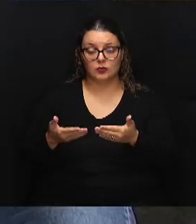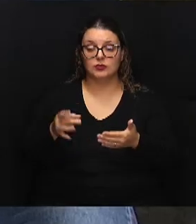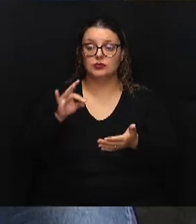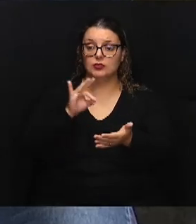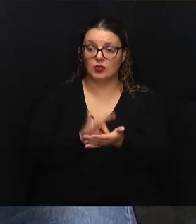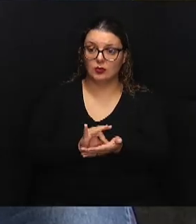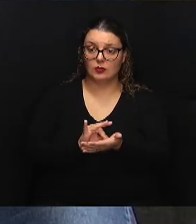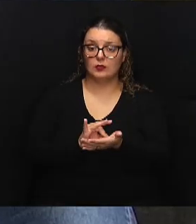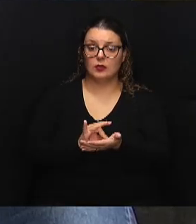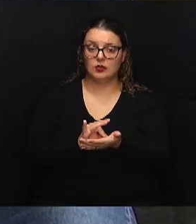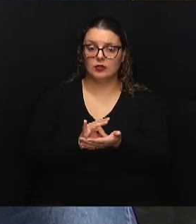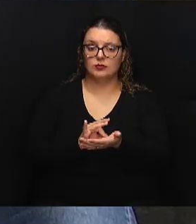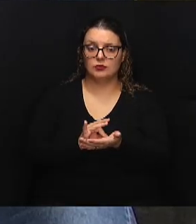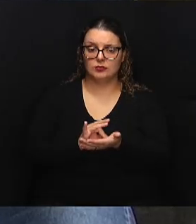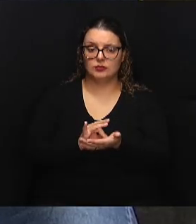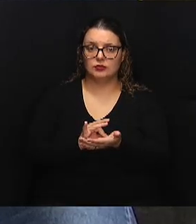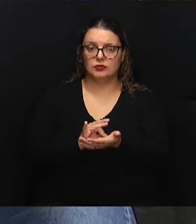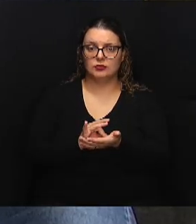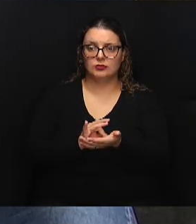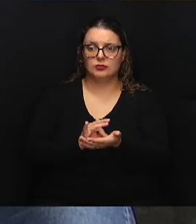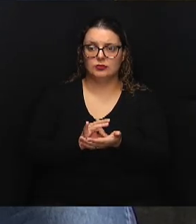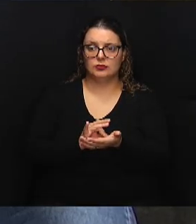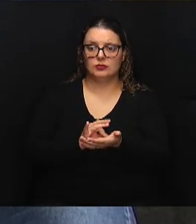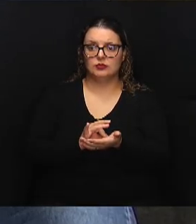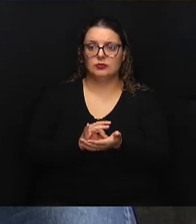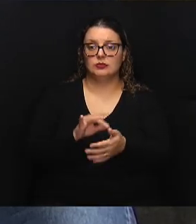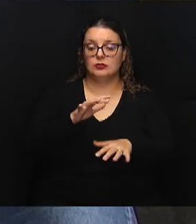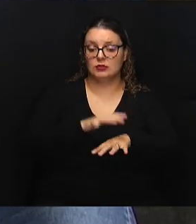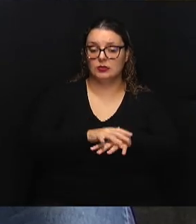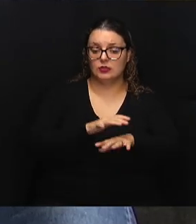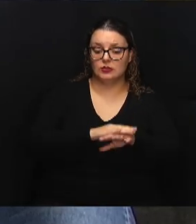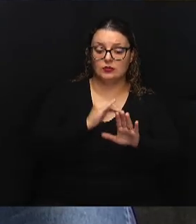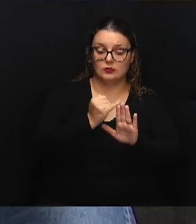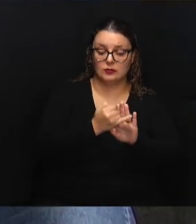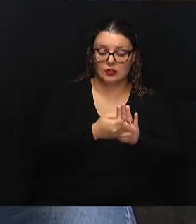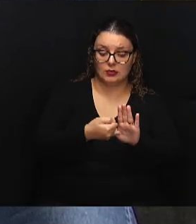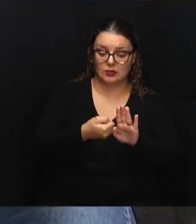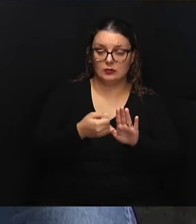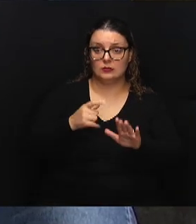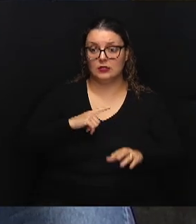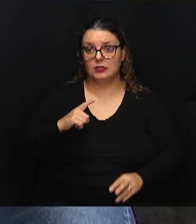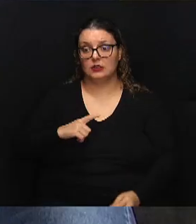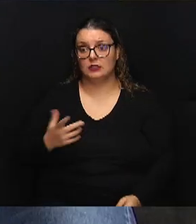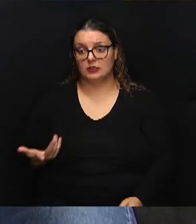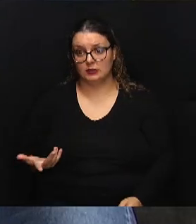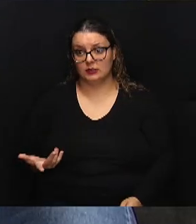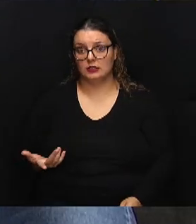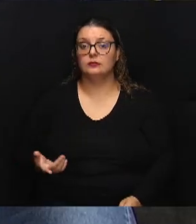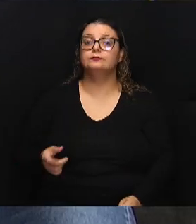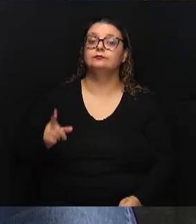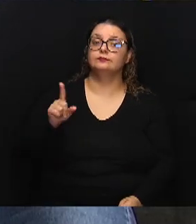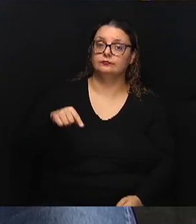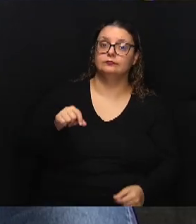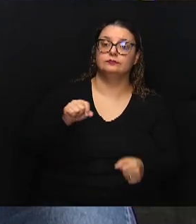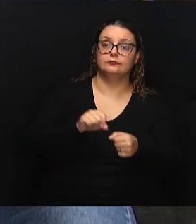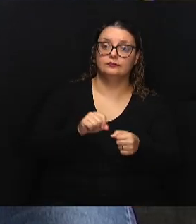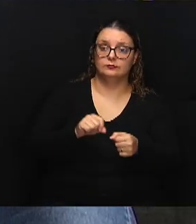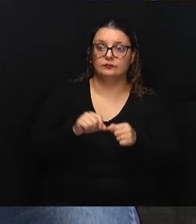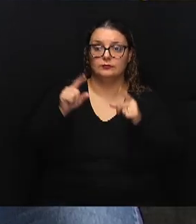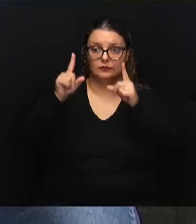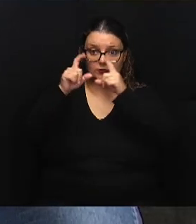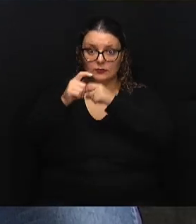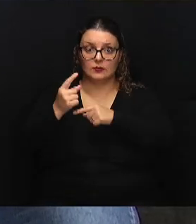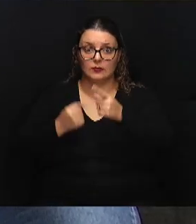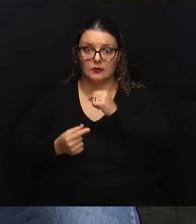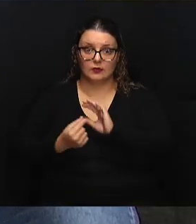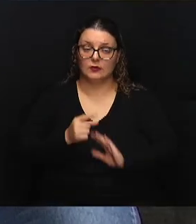realmente entrar na ponta dos juros para obter esses juros faz com que fique uma situação difícil para o orçamento.